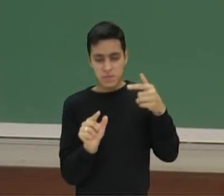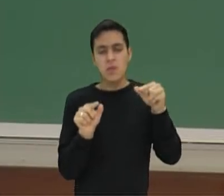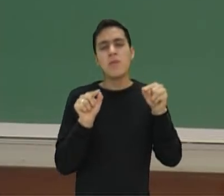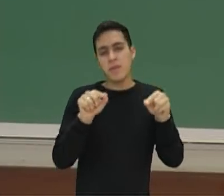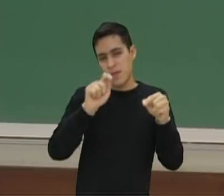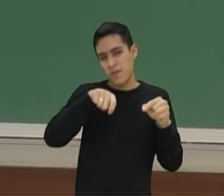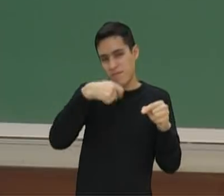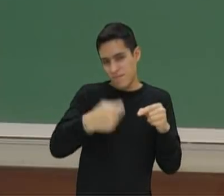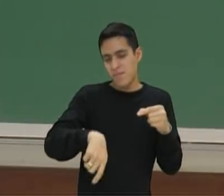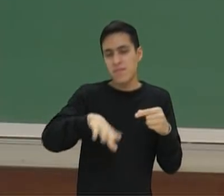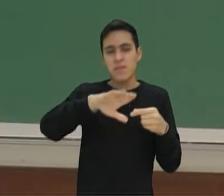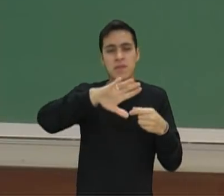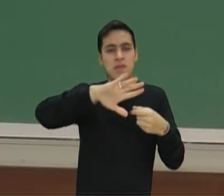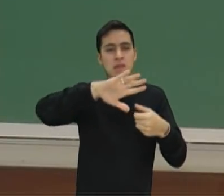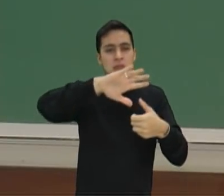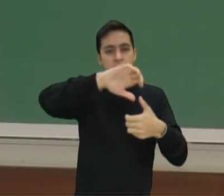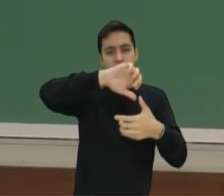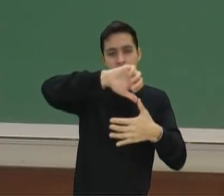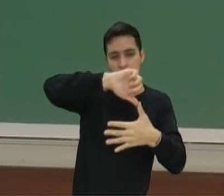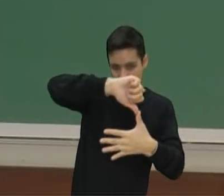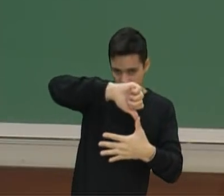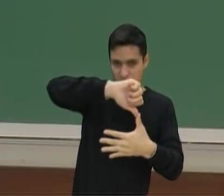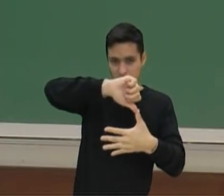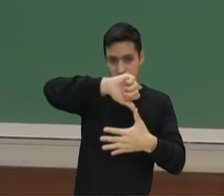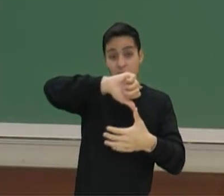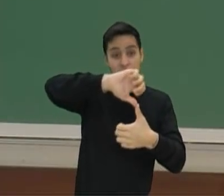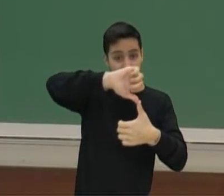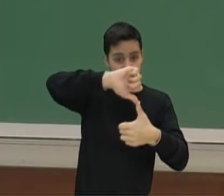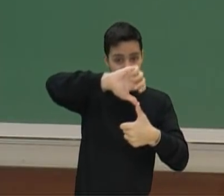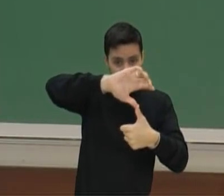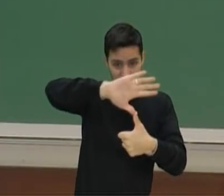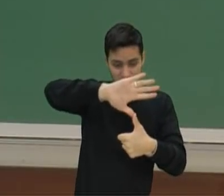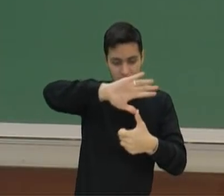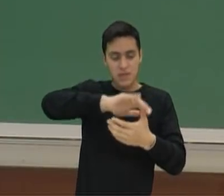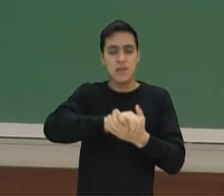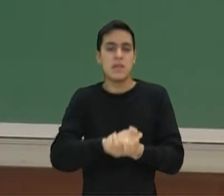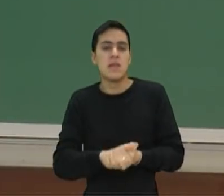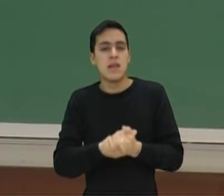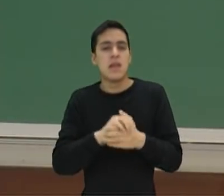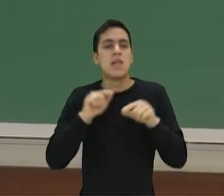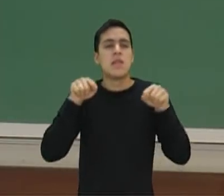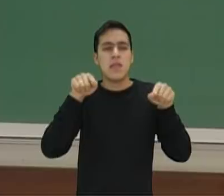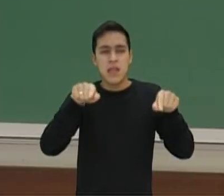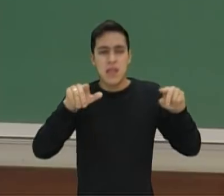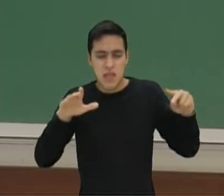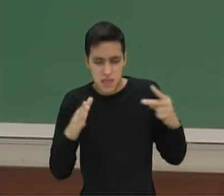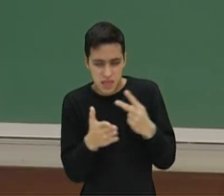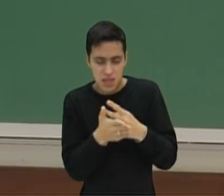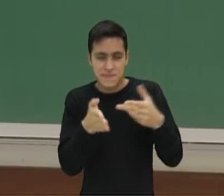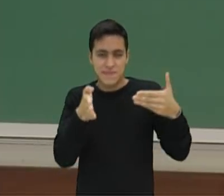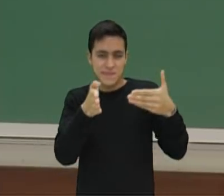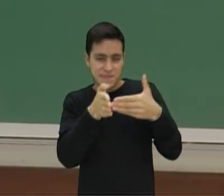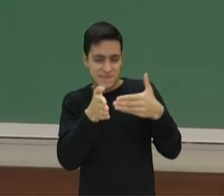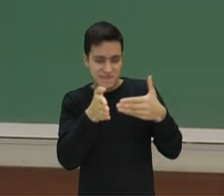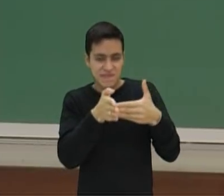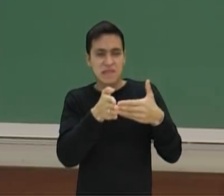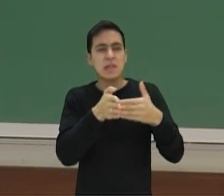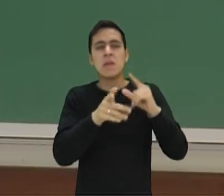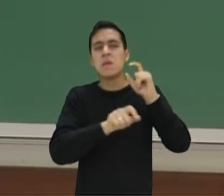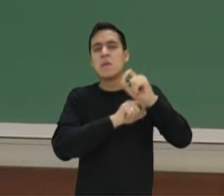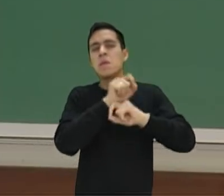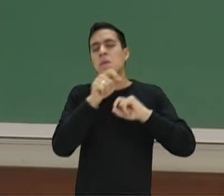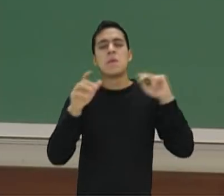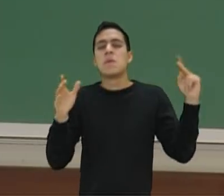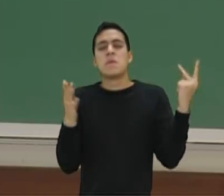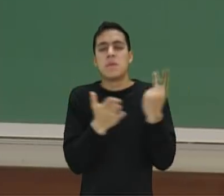que acontece? Os ventos vêm pelo Oceano Pacífico e ele encontra uma barreira aqui.